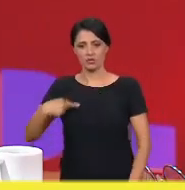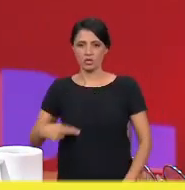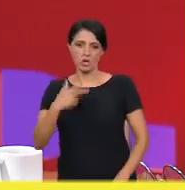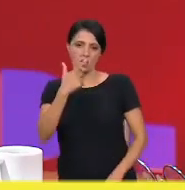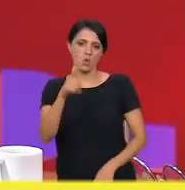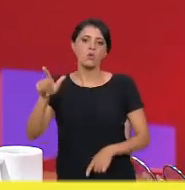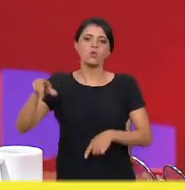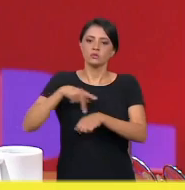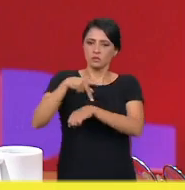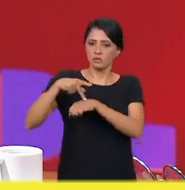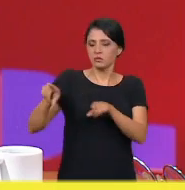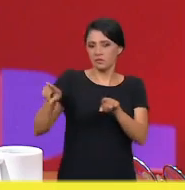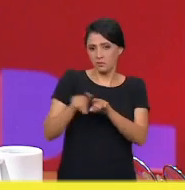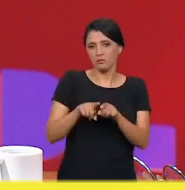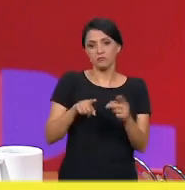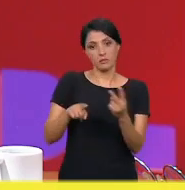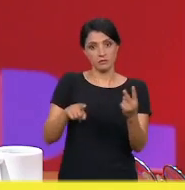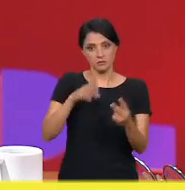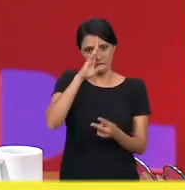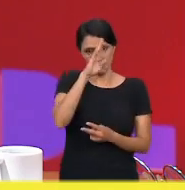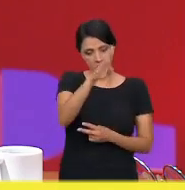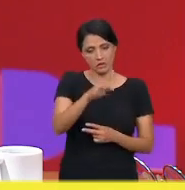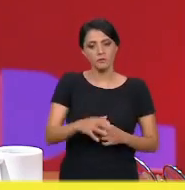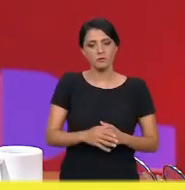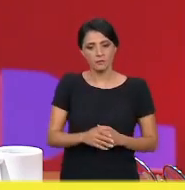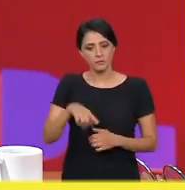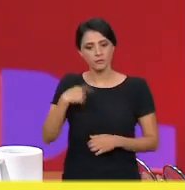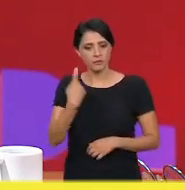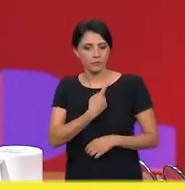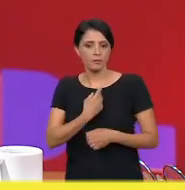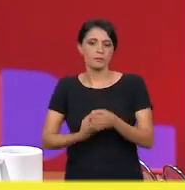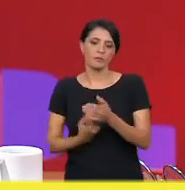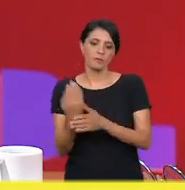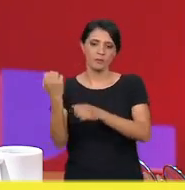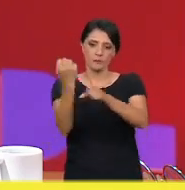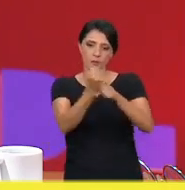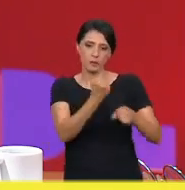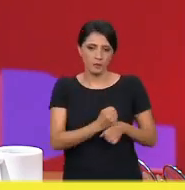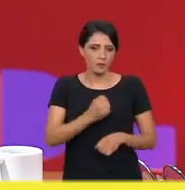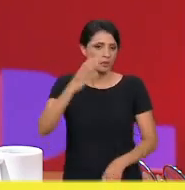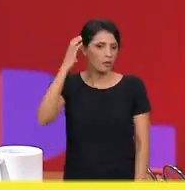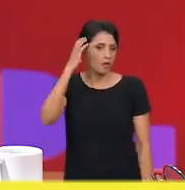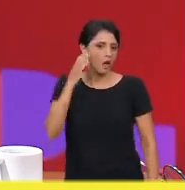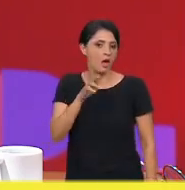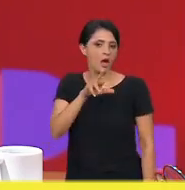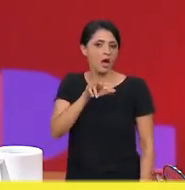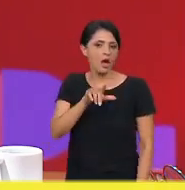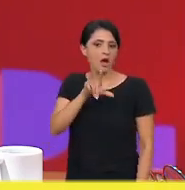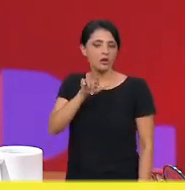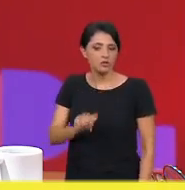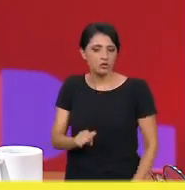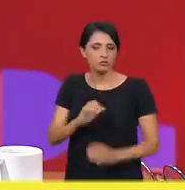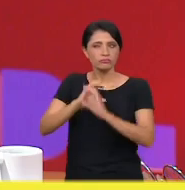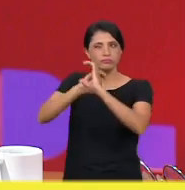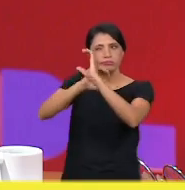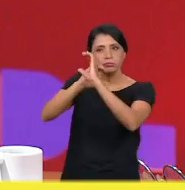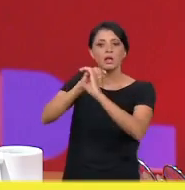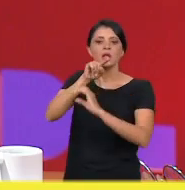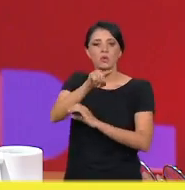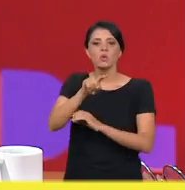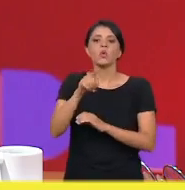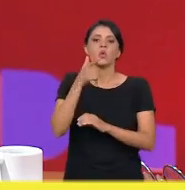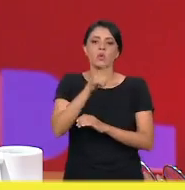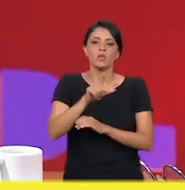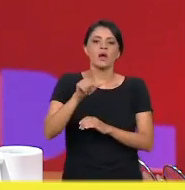outros países envolvidos, mas principalmente Brasil e China, nós estamos construindo um radiotelescópio no sertão da Paraíba, que